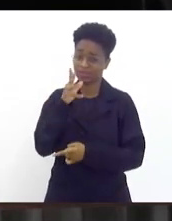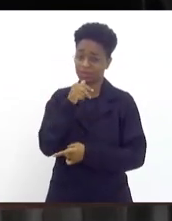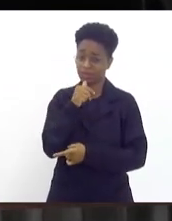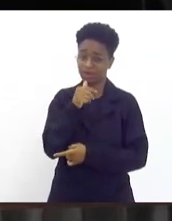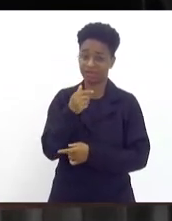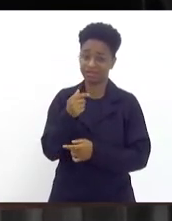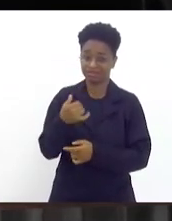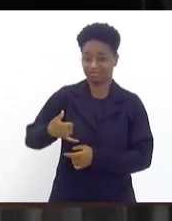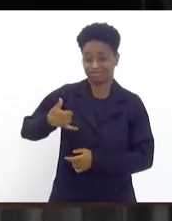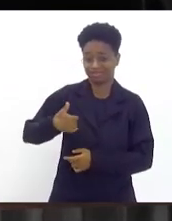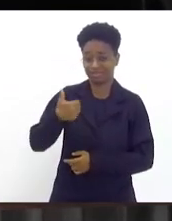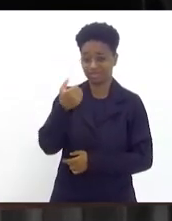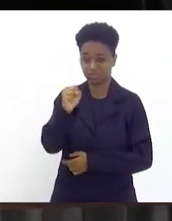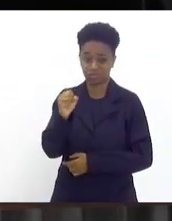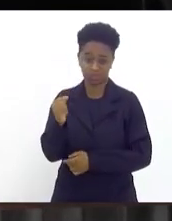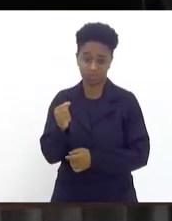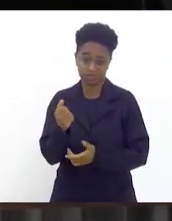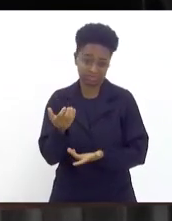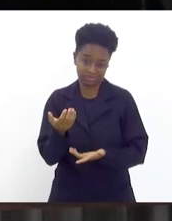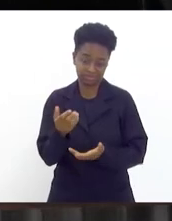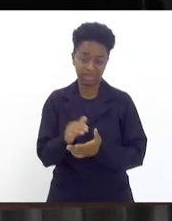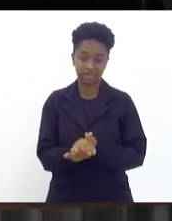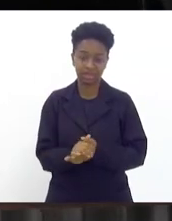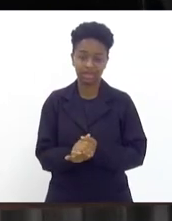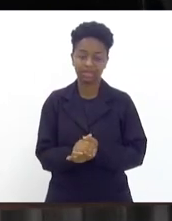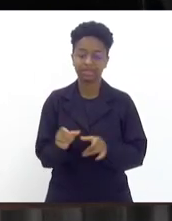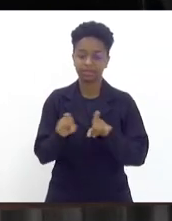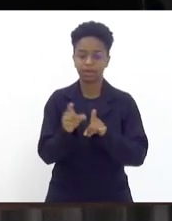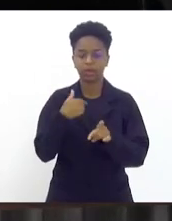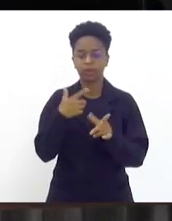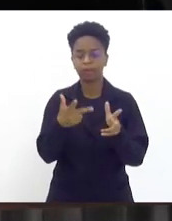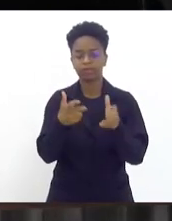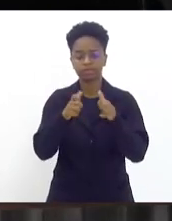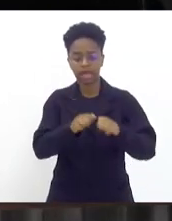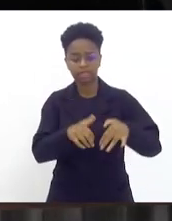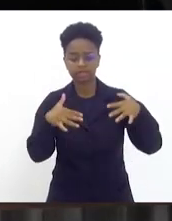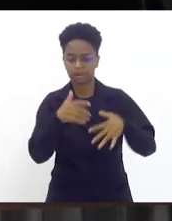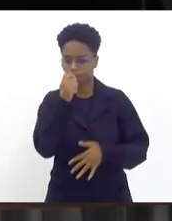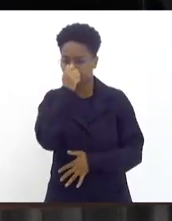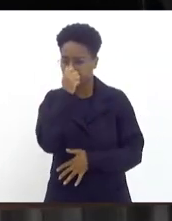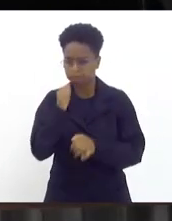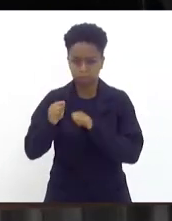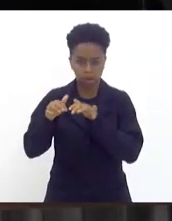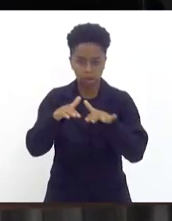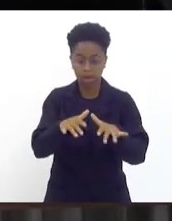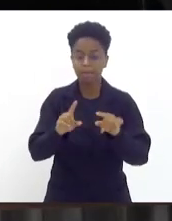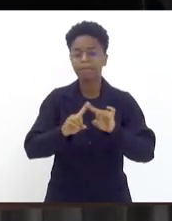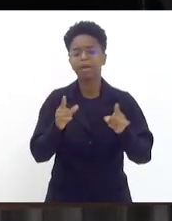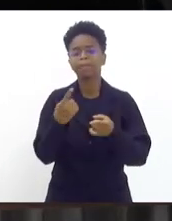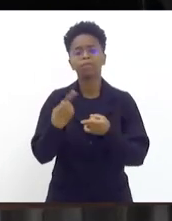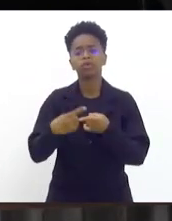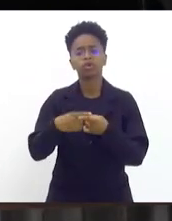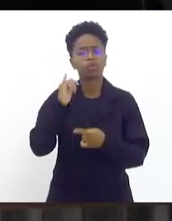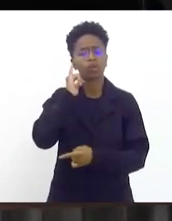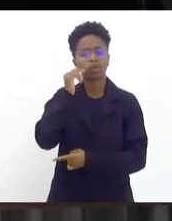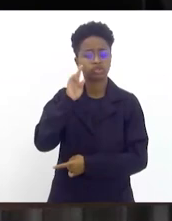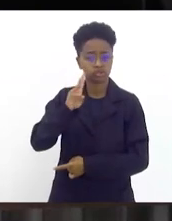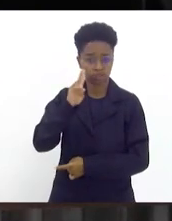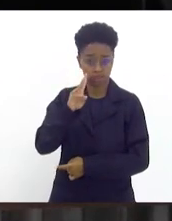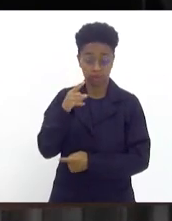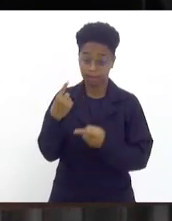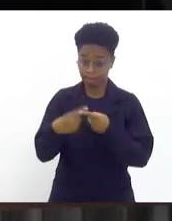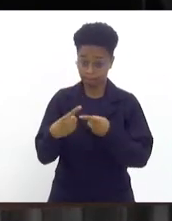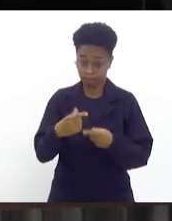Como funcionário administrativos e vi uma assembleia lotada por que que eu estou dizendo essa história porque o governador